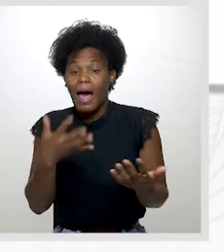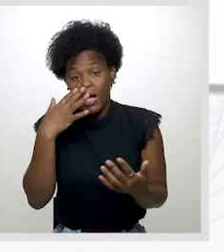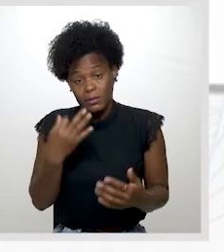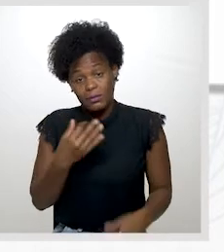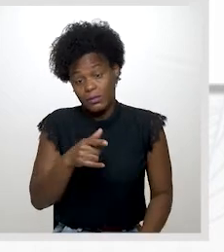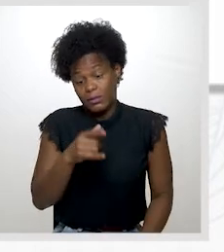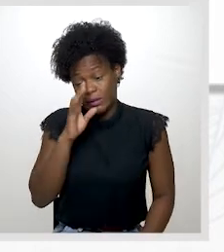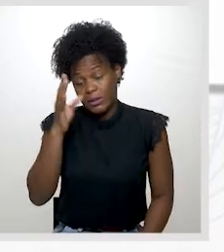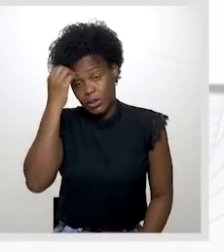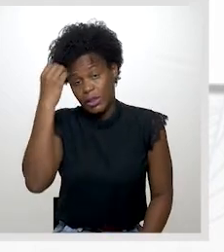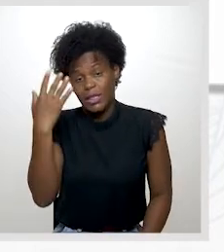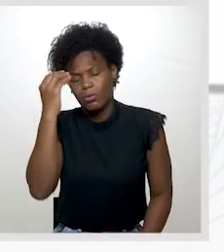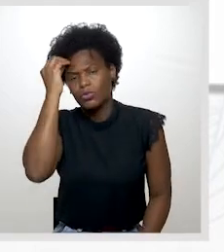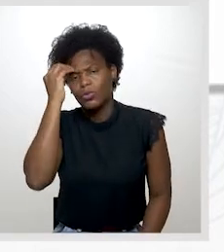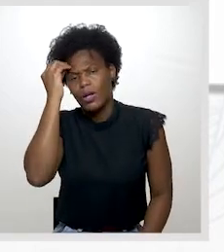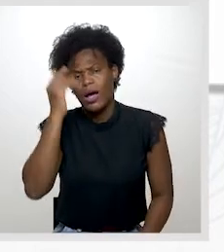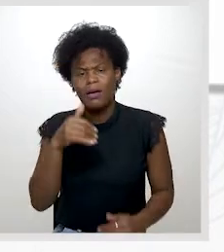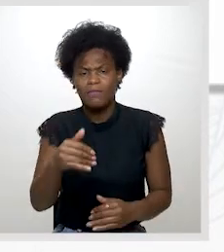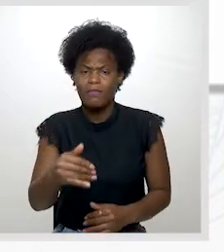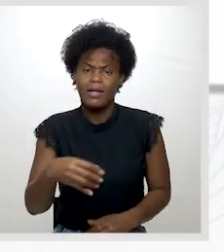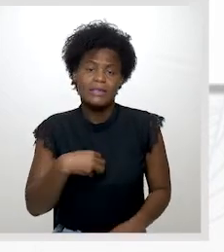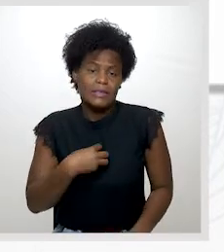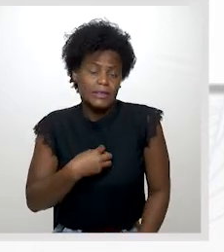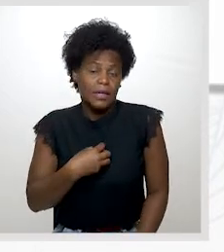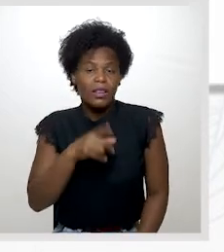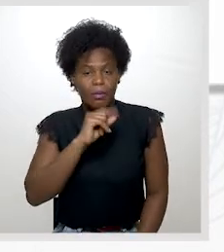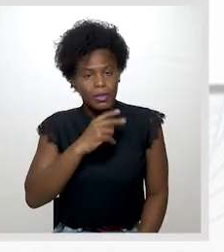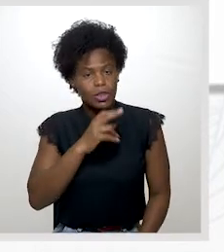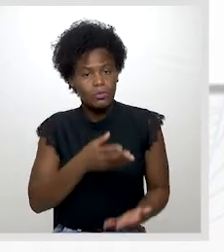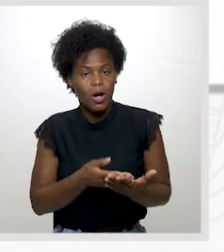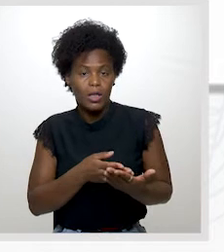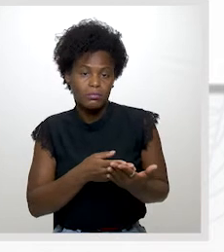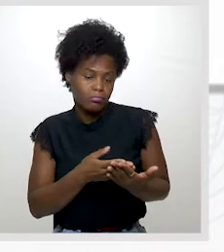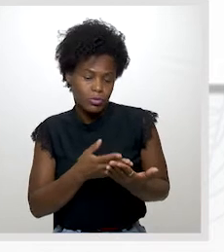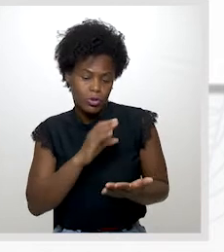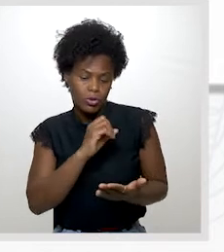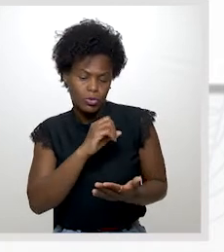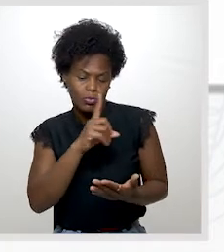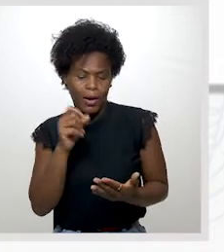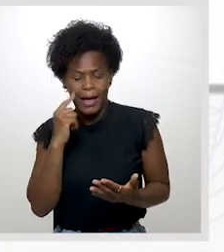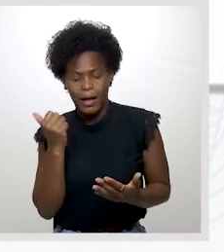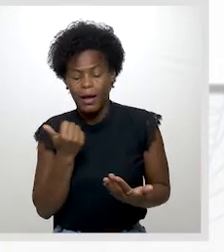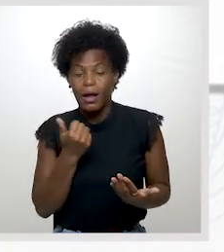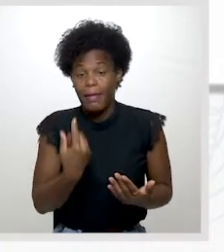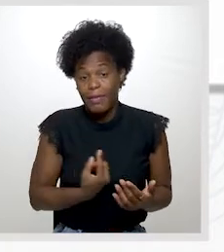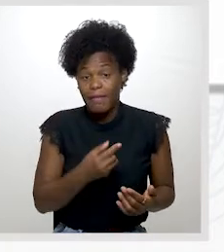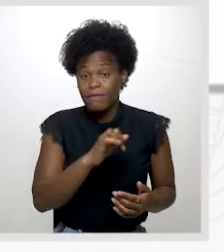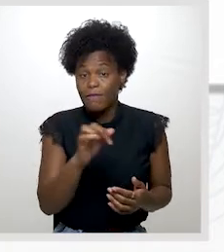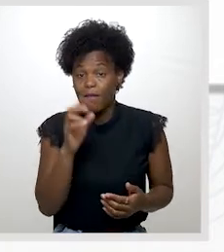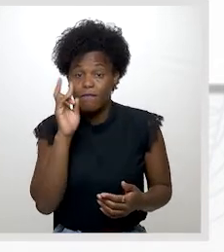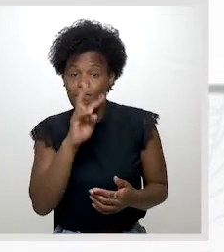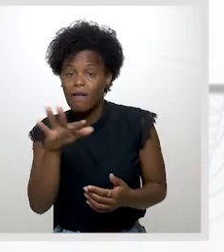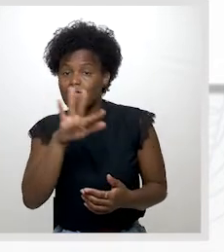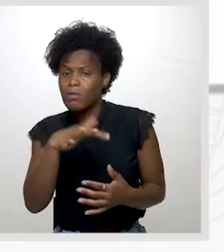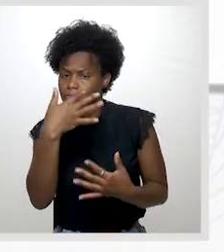Desta maneira, se esqueceu das saudades que ia sentir e responde a João Elvas. Devia era ver